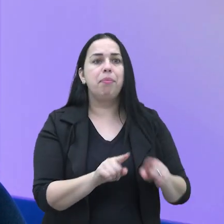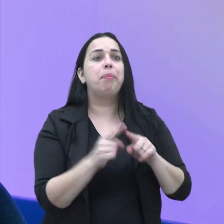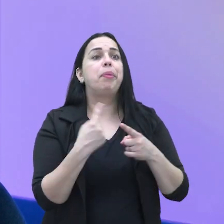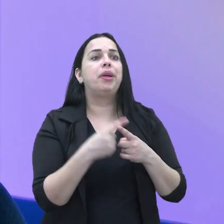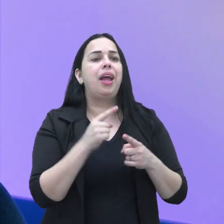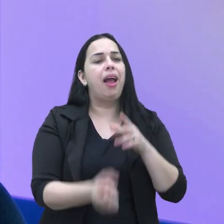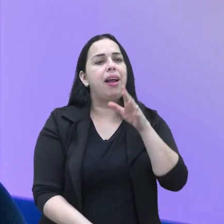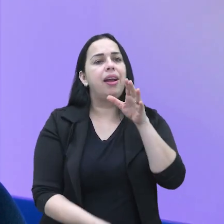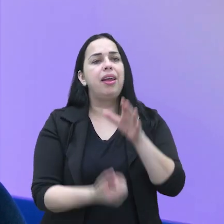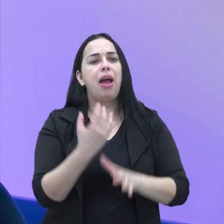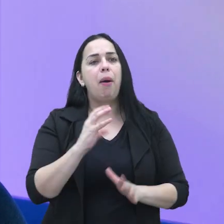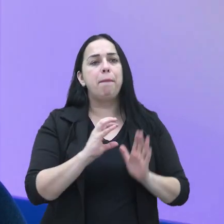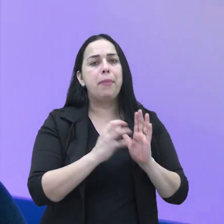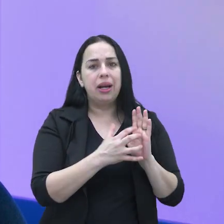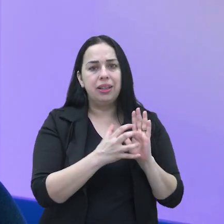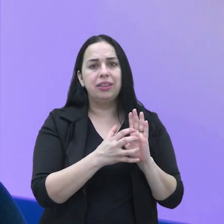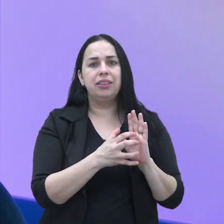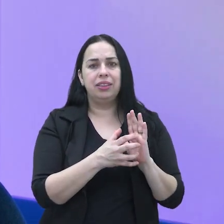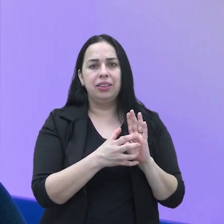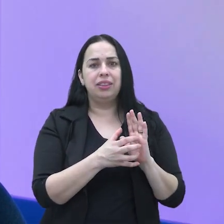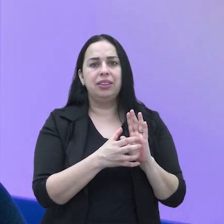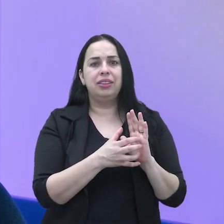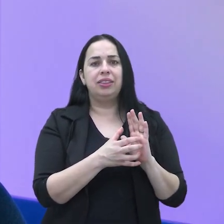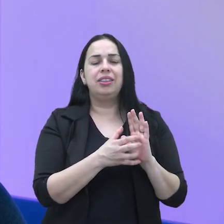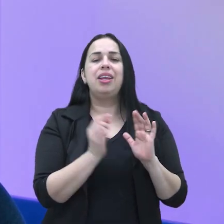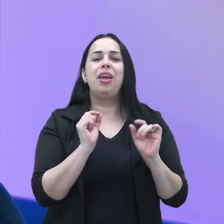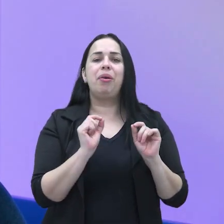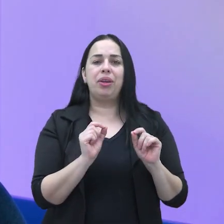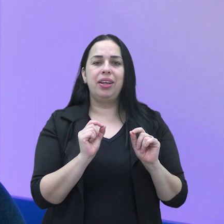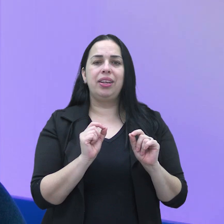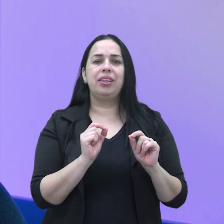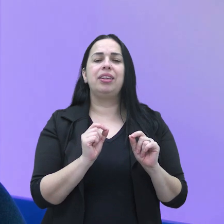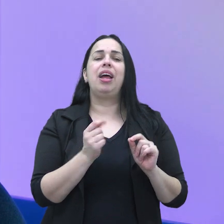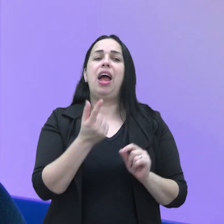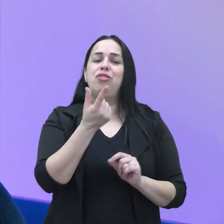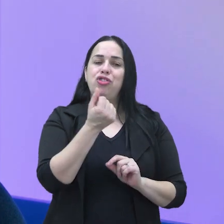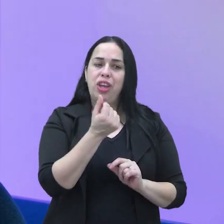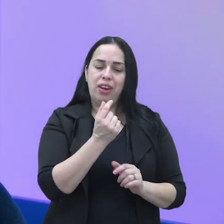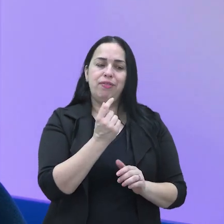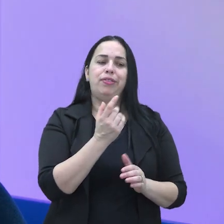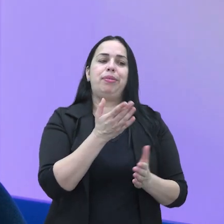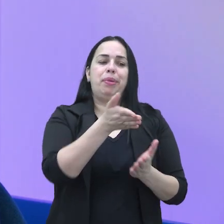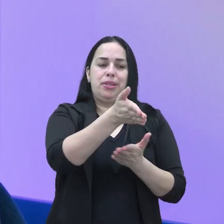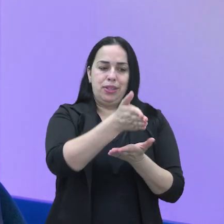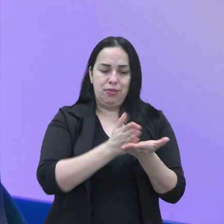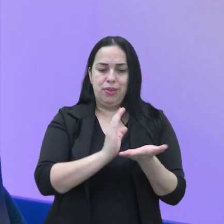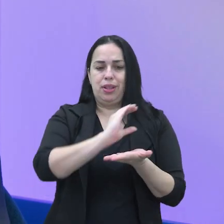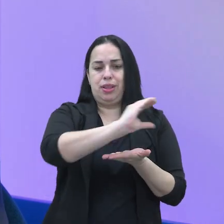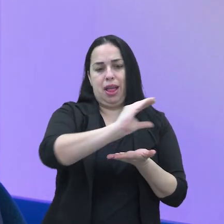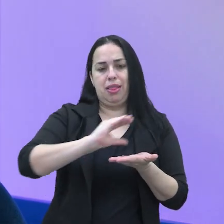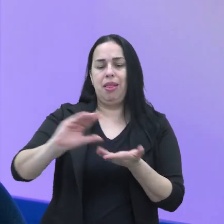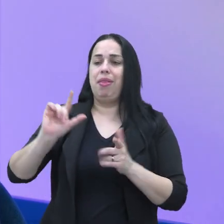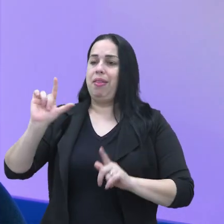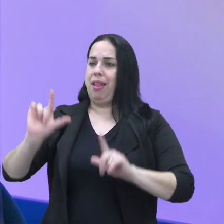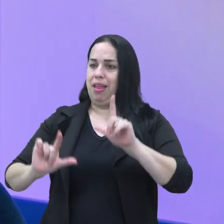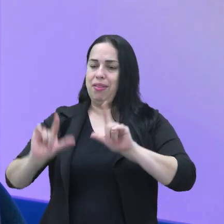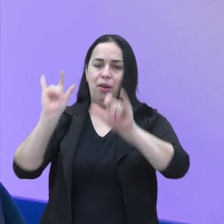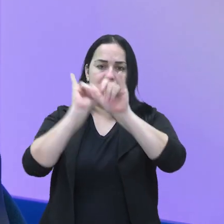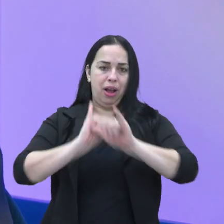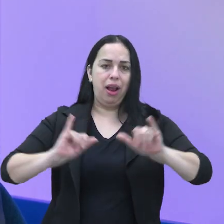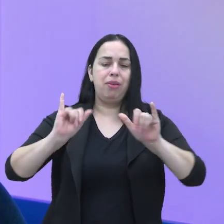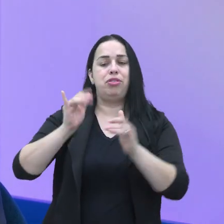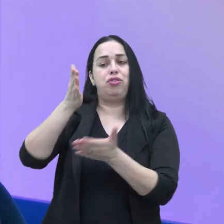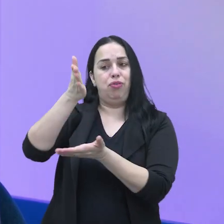porque a criação de um partido a mais é uma agremiação que vai estar dividindo dinheiro, dividindo tempo de